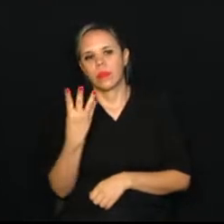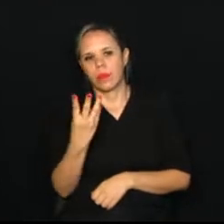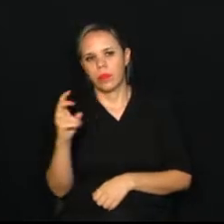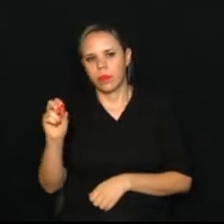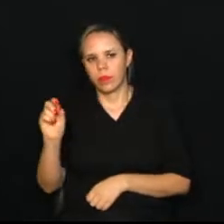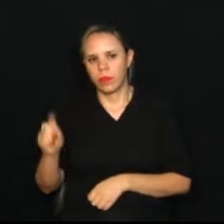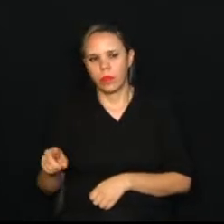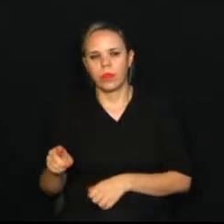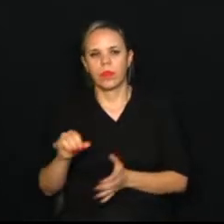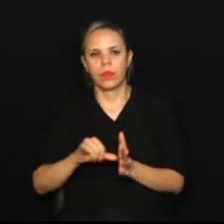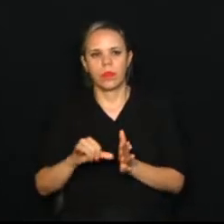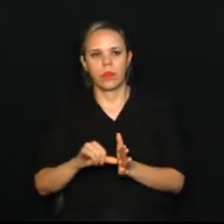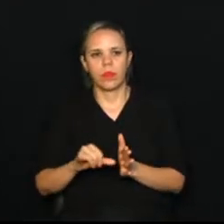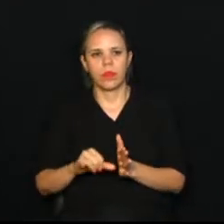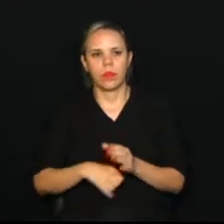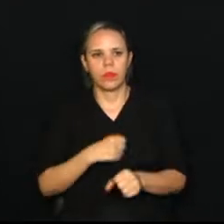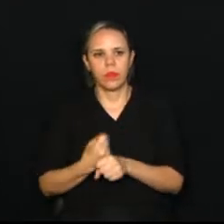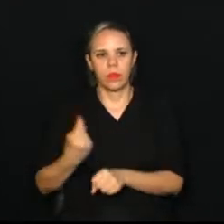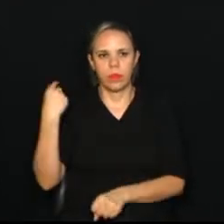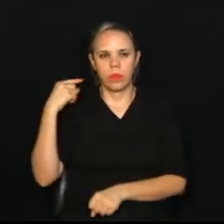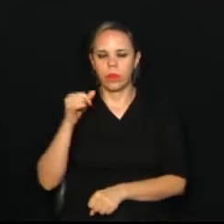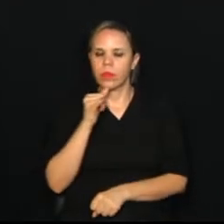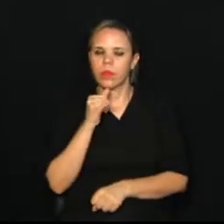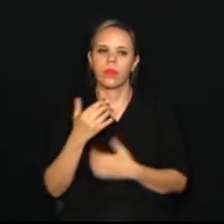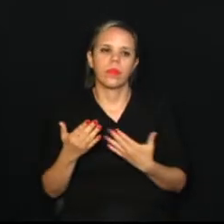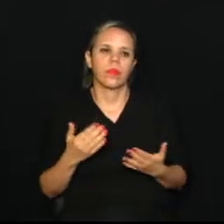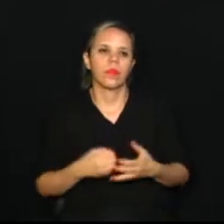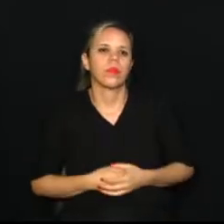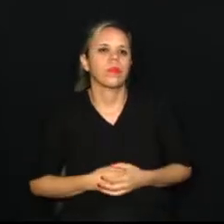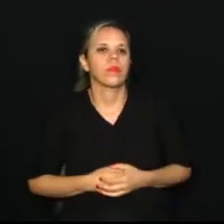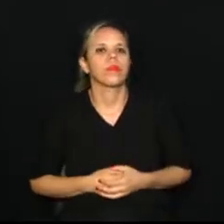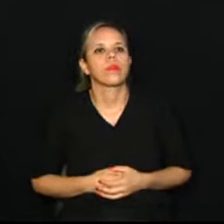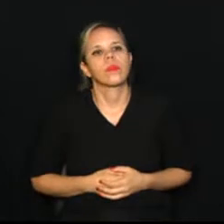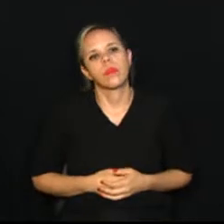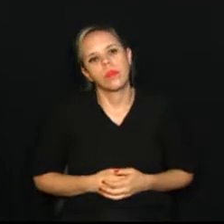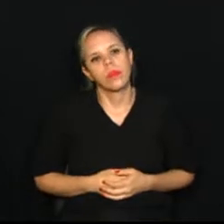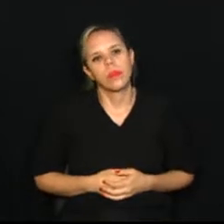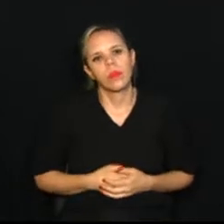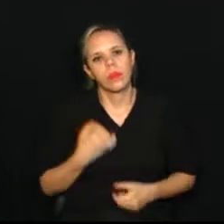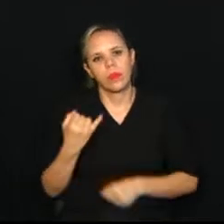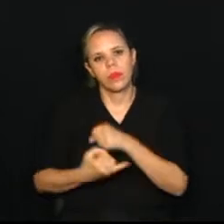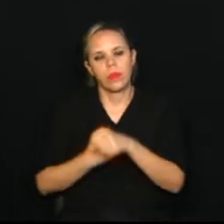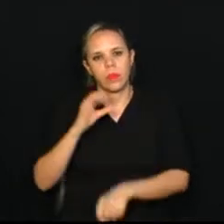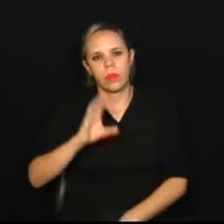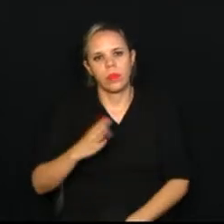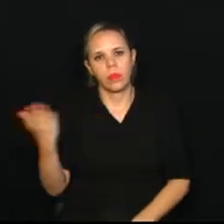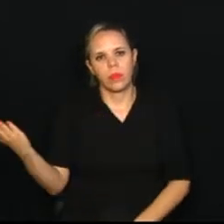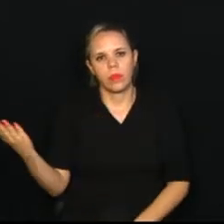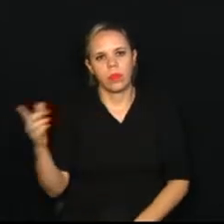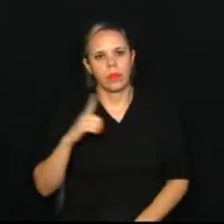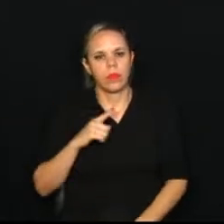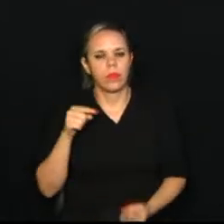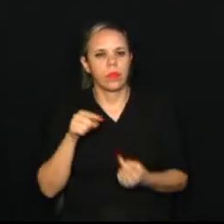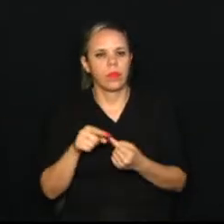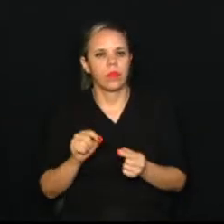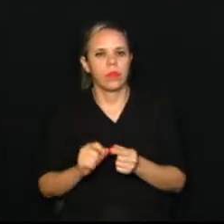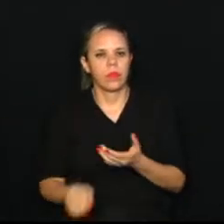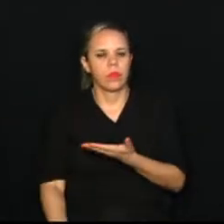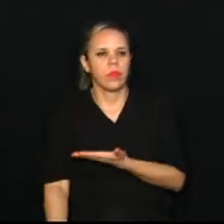ao Diário Oficial no ano passado, por exemplo. O Portal do Cidadão, o que nós pretendemos